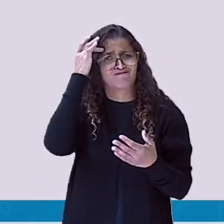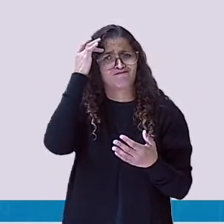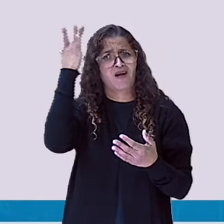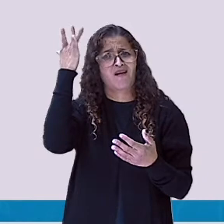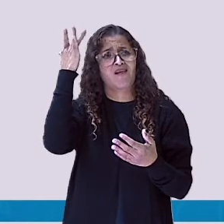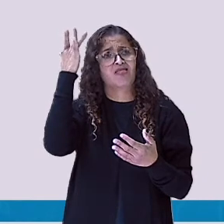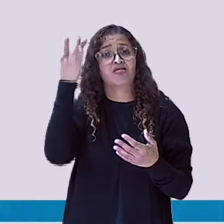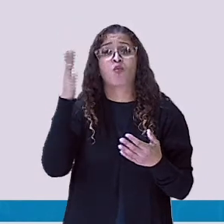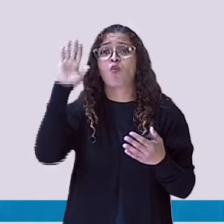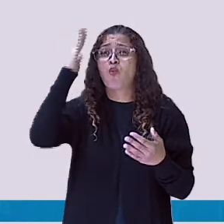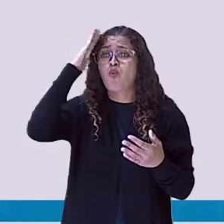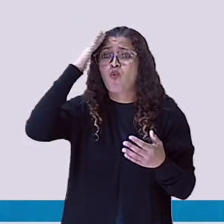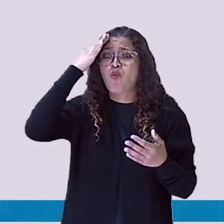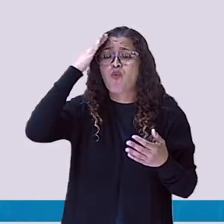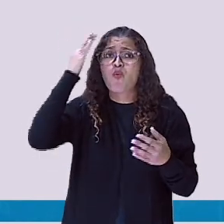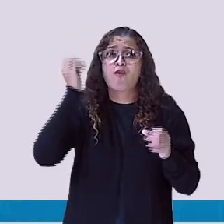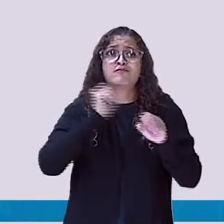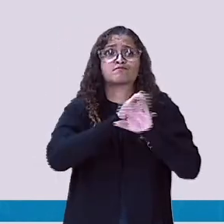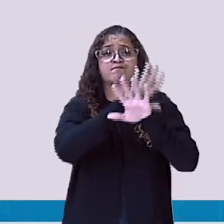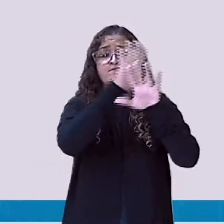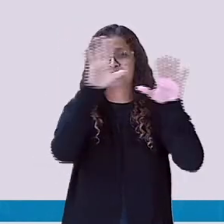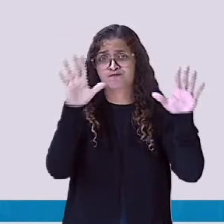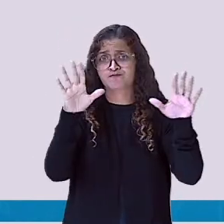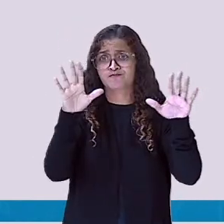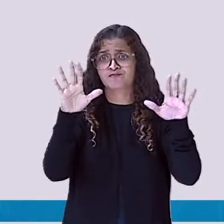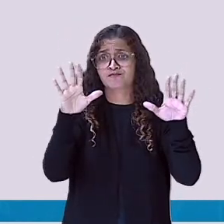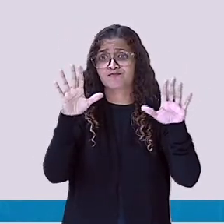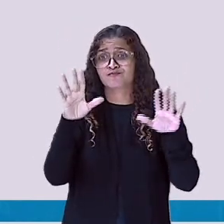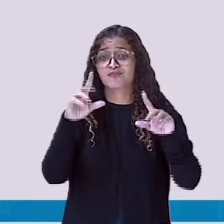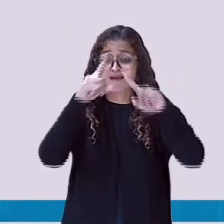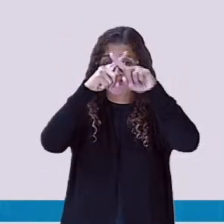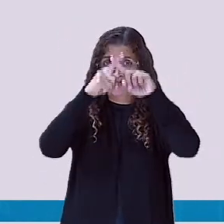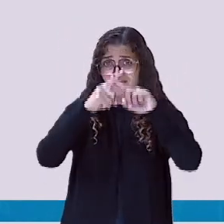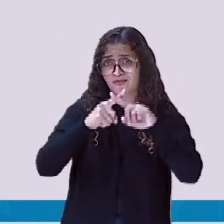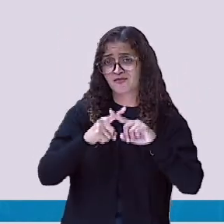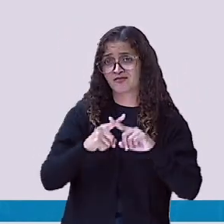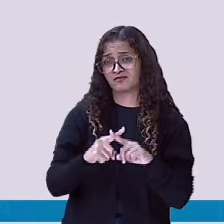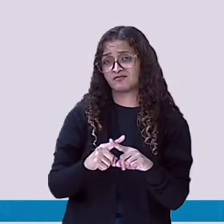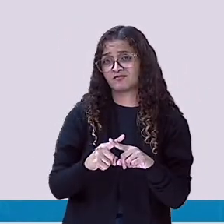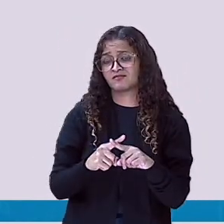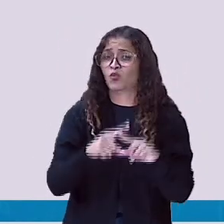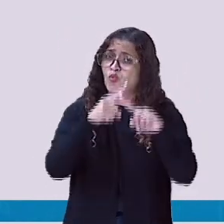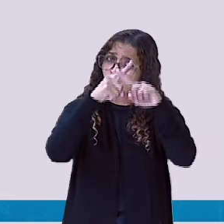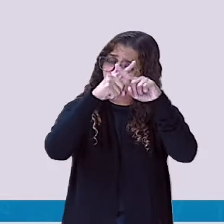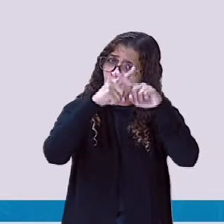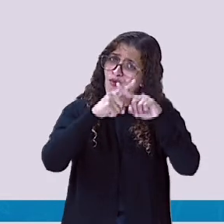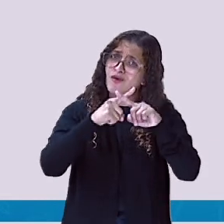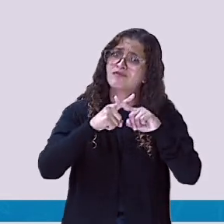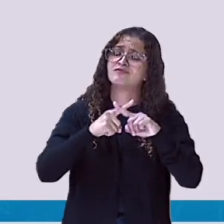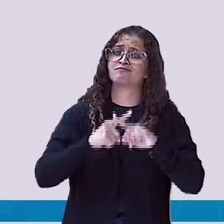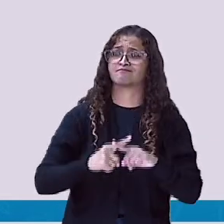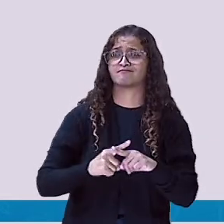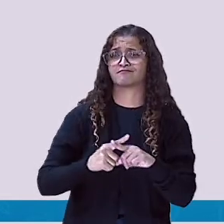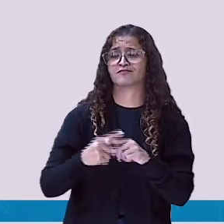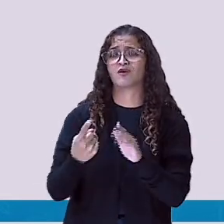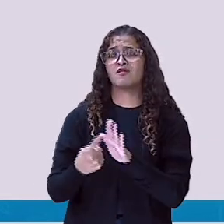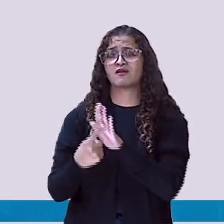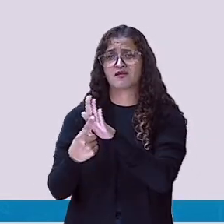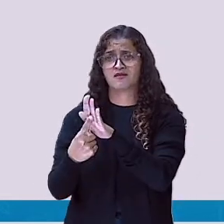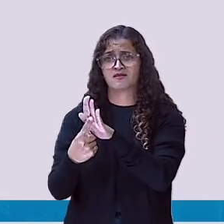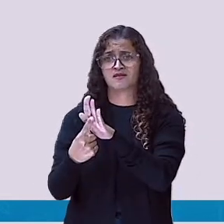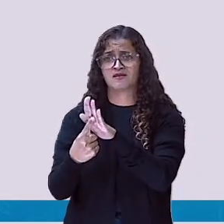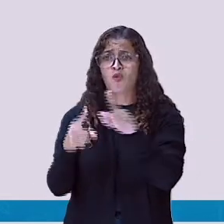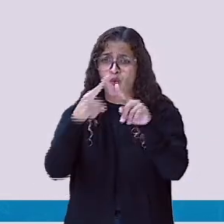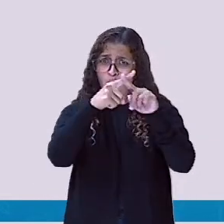toda a tabuada de 2 e a tabuada de 3. Tá? A tabuada de multiplicação. Então, a tabuada não é